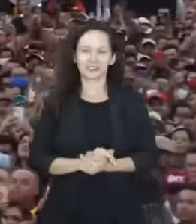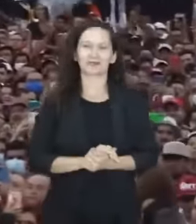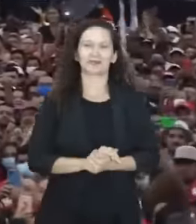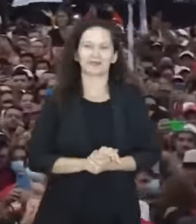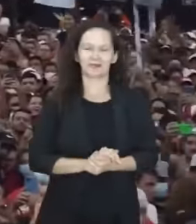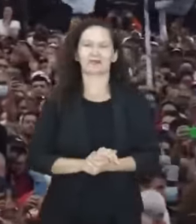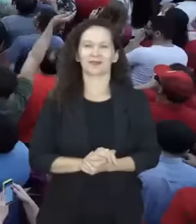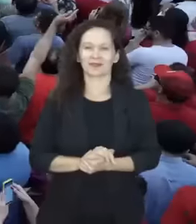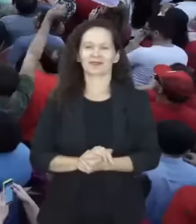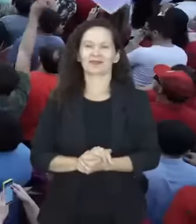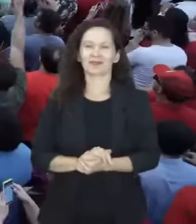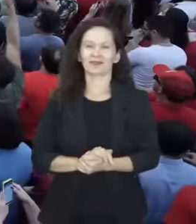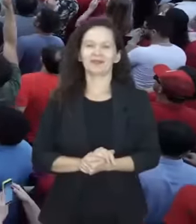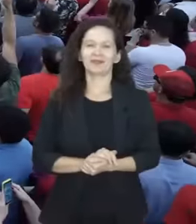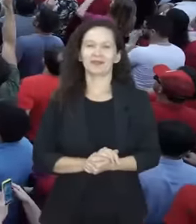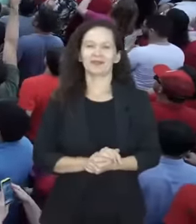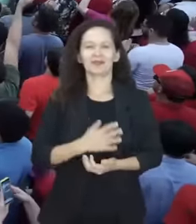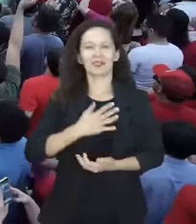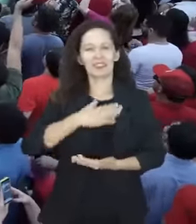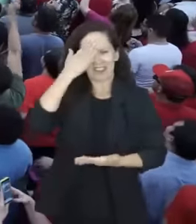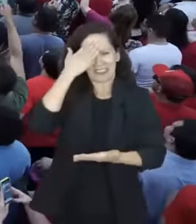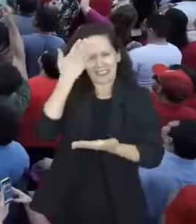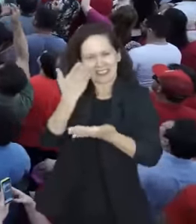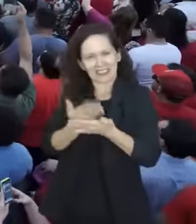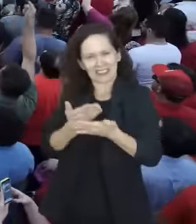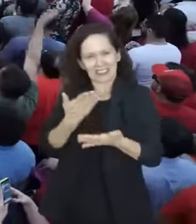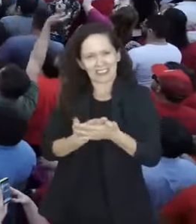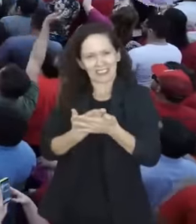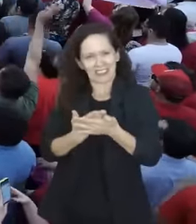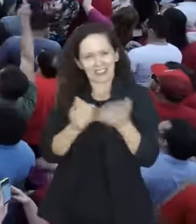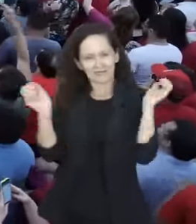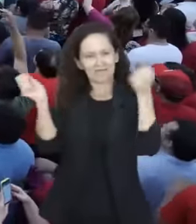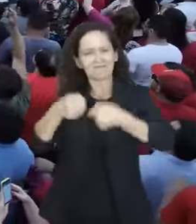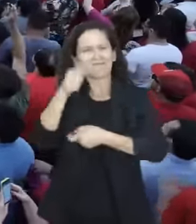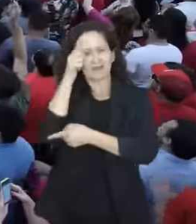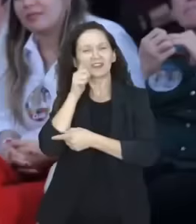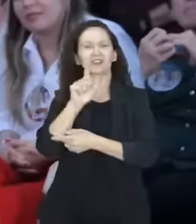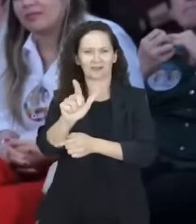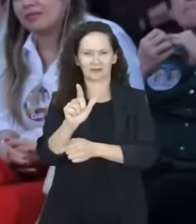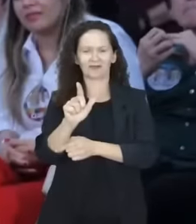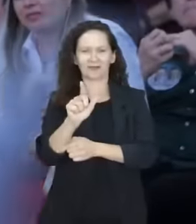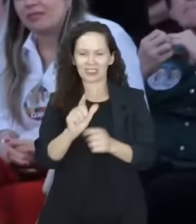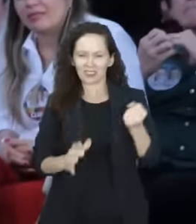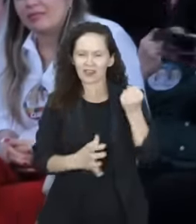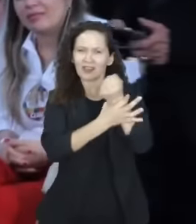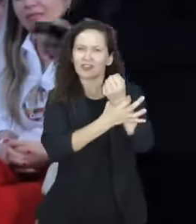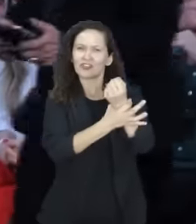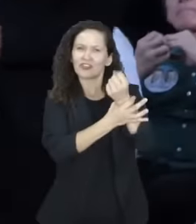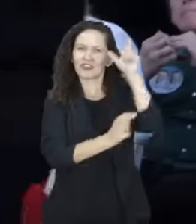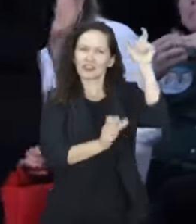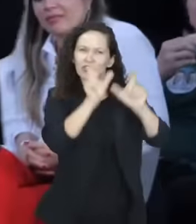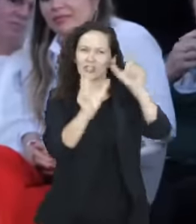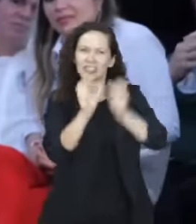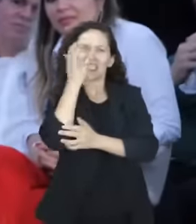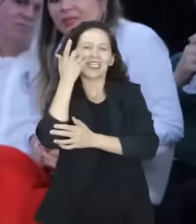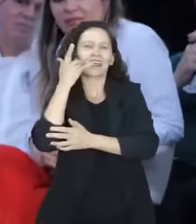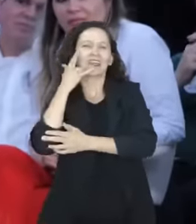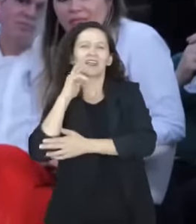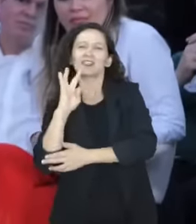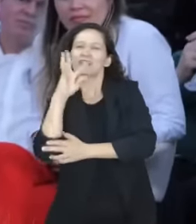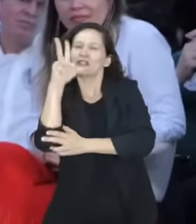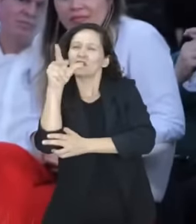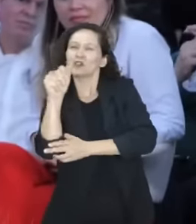E eu tenho certeza que isso é possível. Garantir que toda criança vá dormir